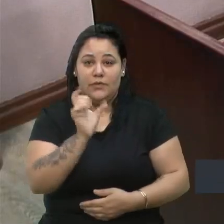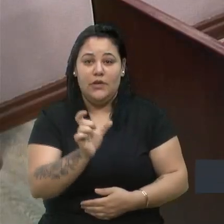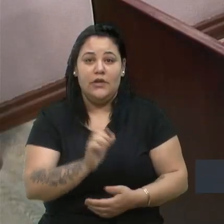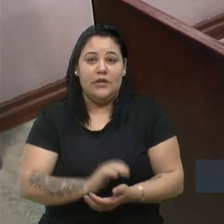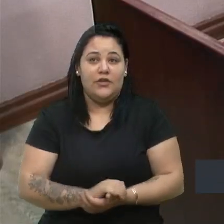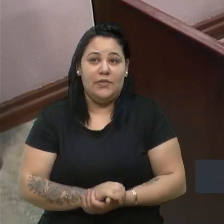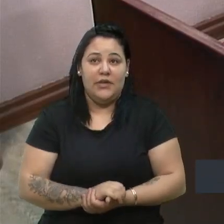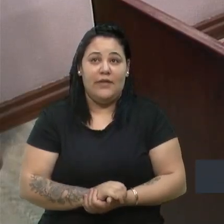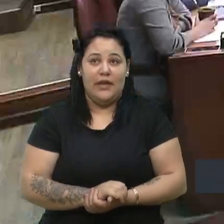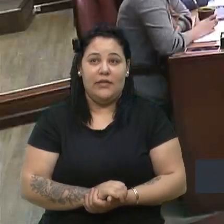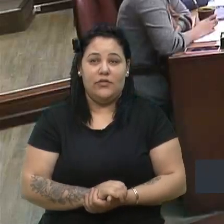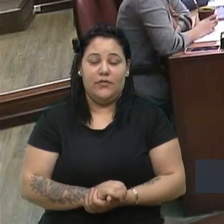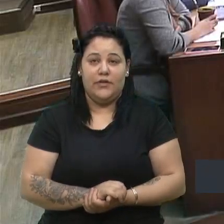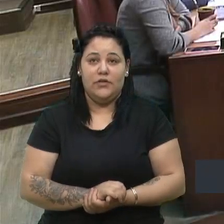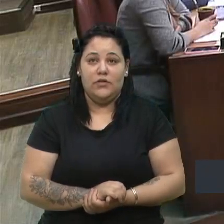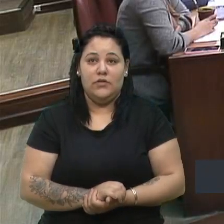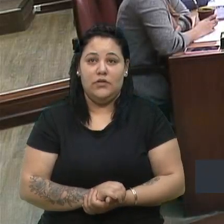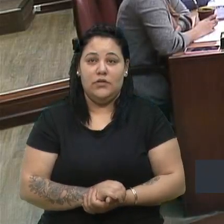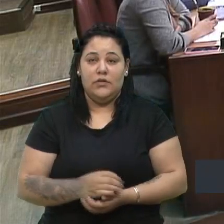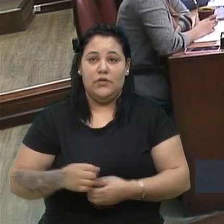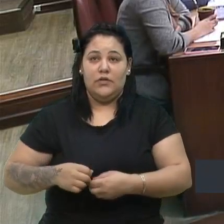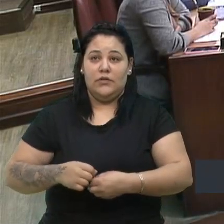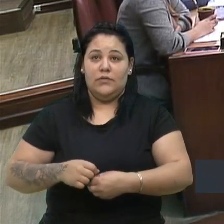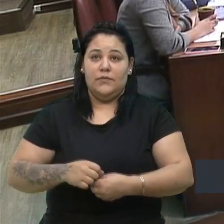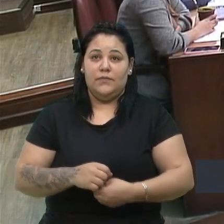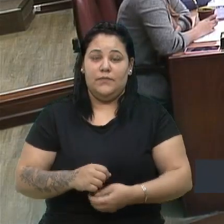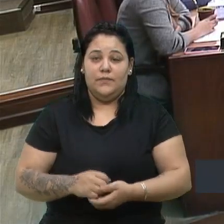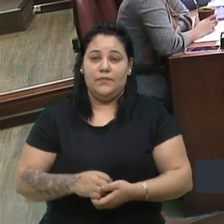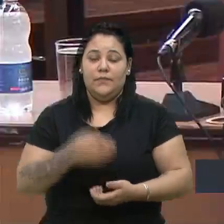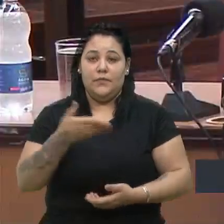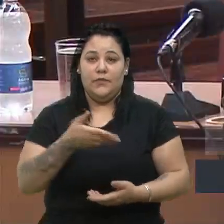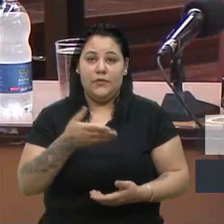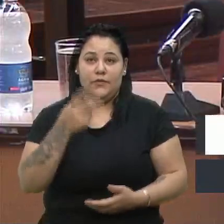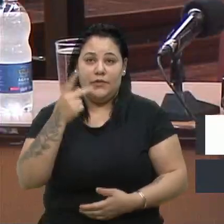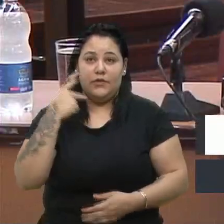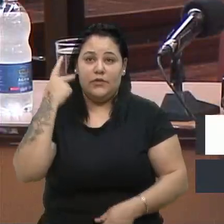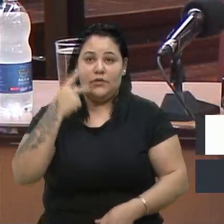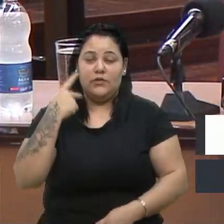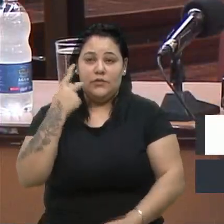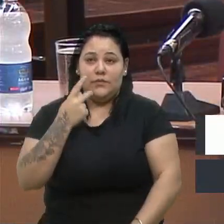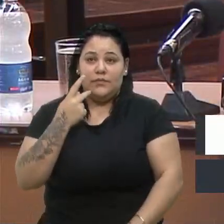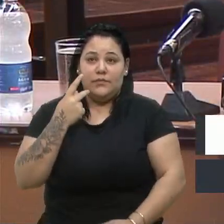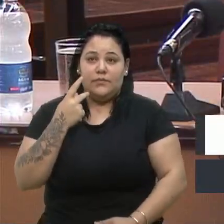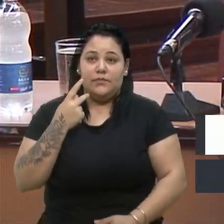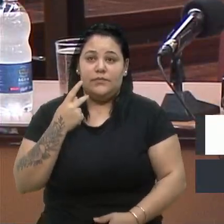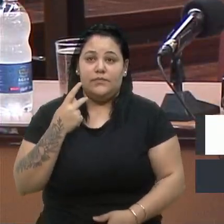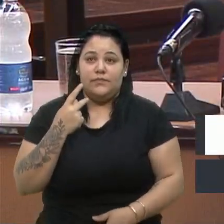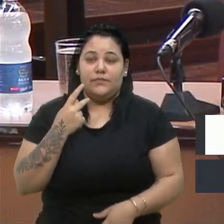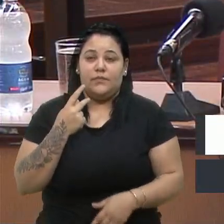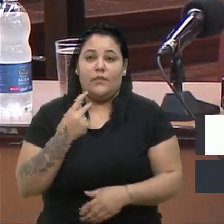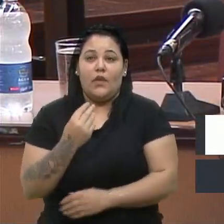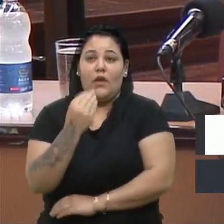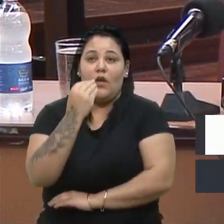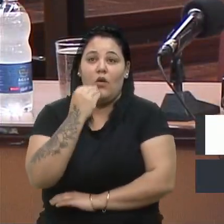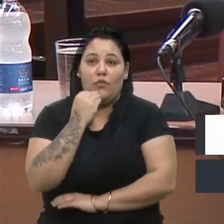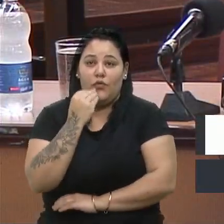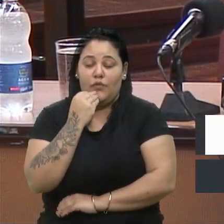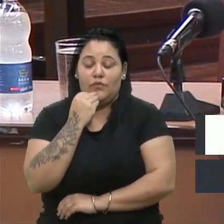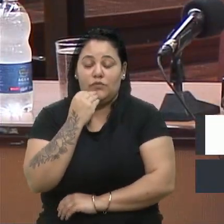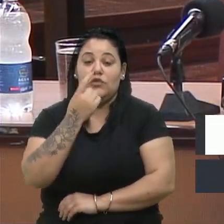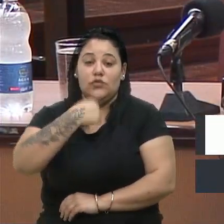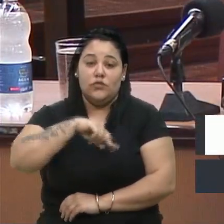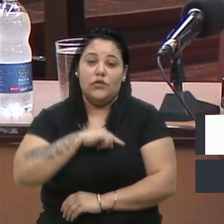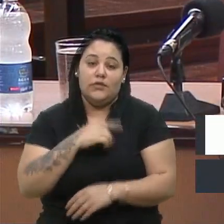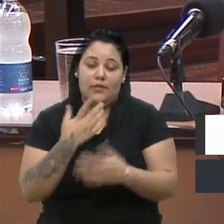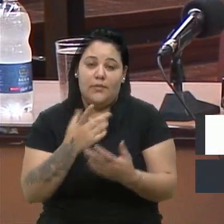Com a palavra, Bortoluz. Senhor presidente, senhoras e senhores vereadores, obviamente, por nós sermos